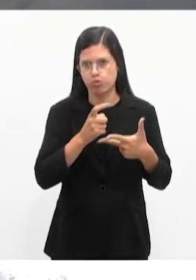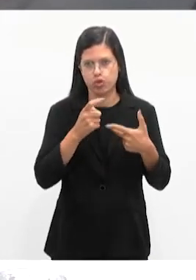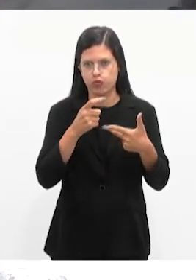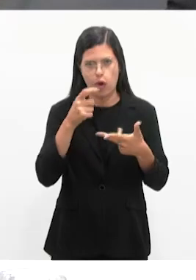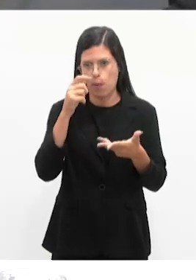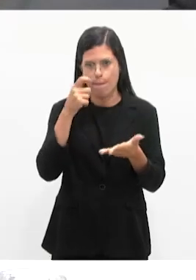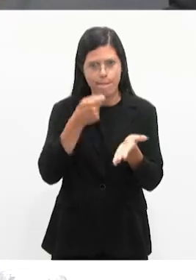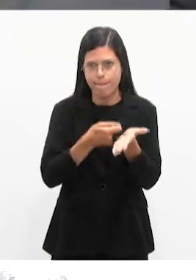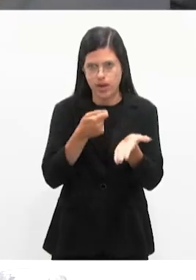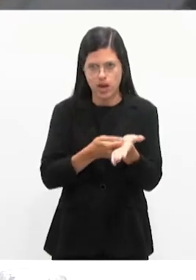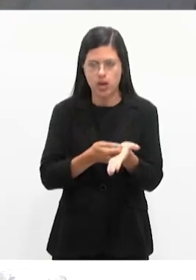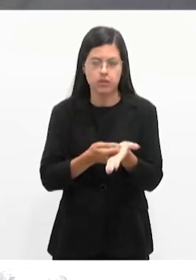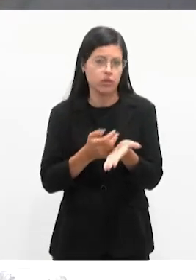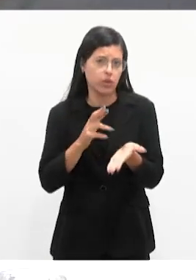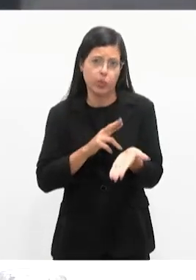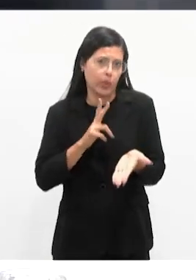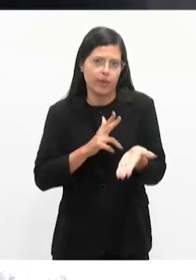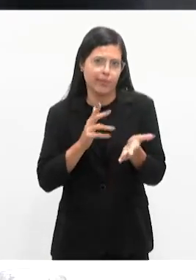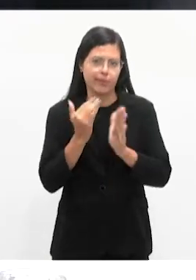programa, é uma lei.